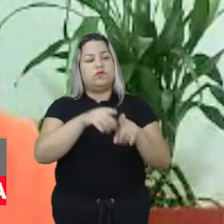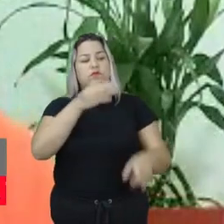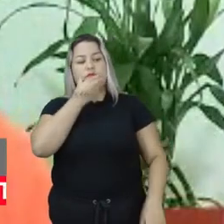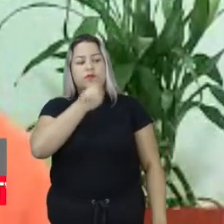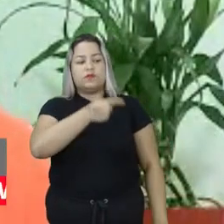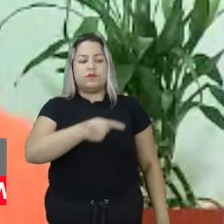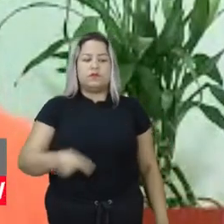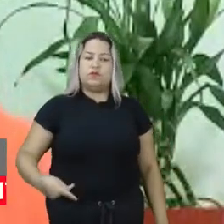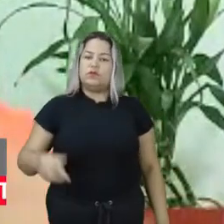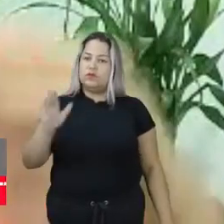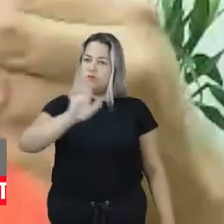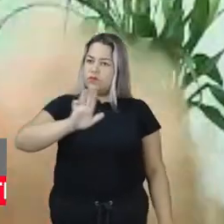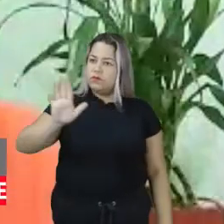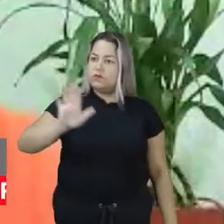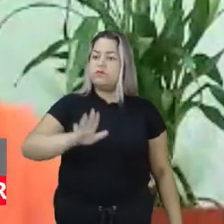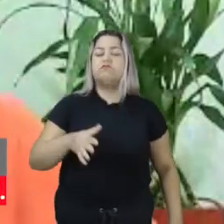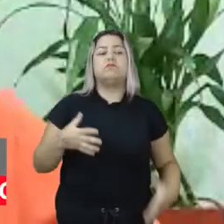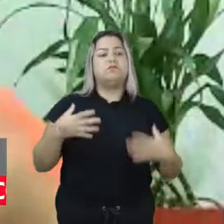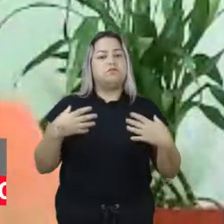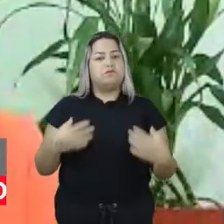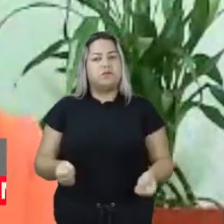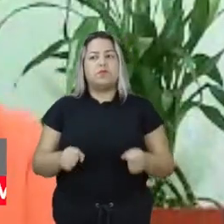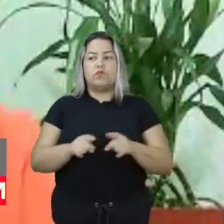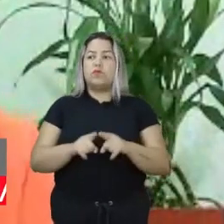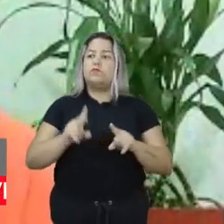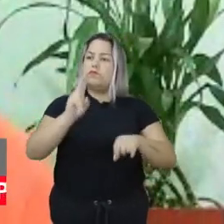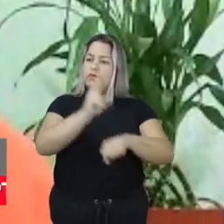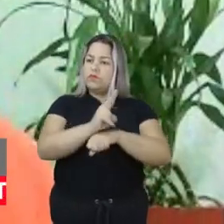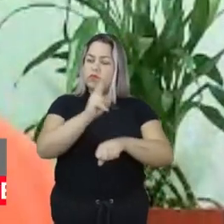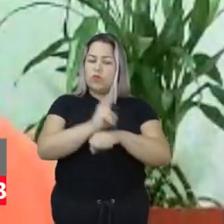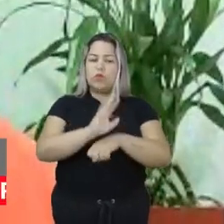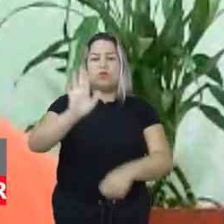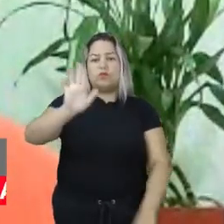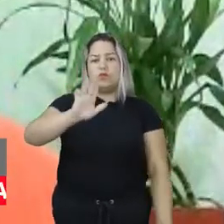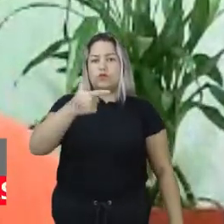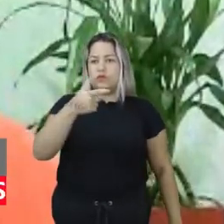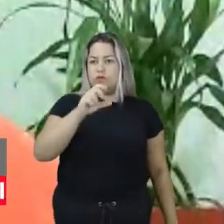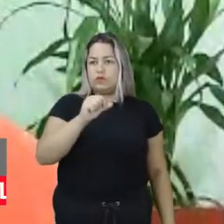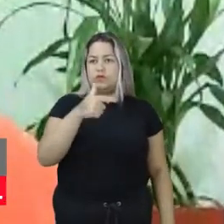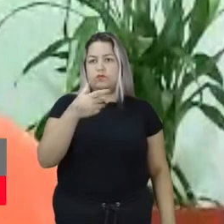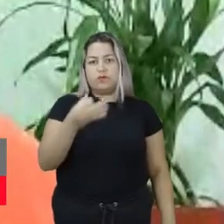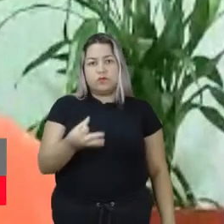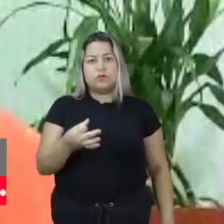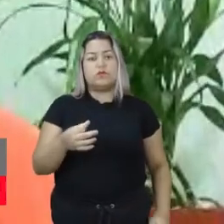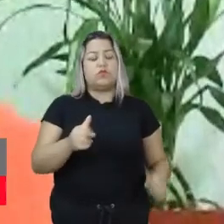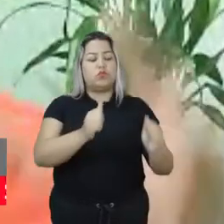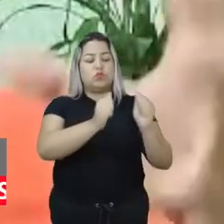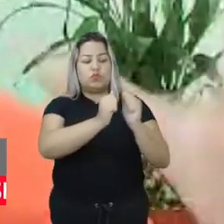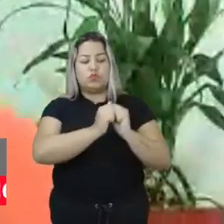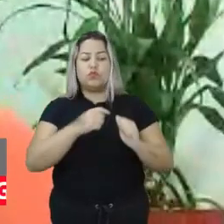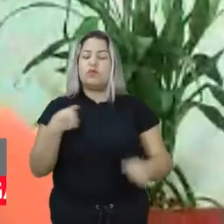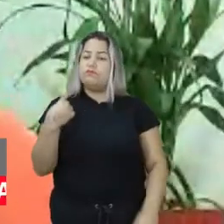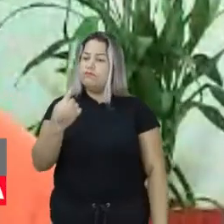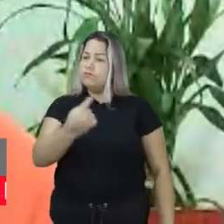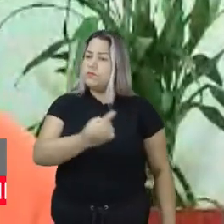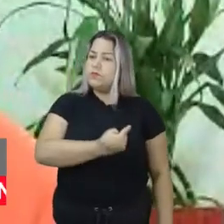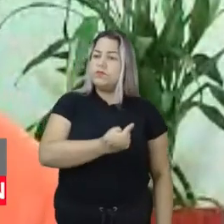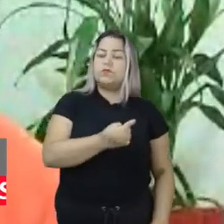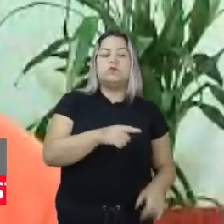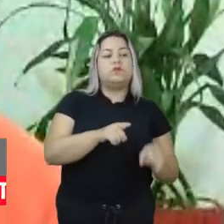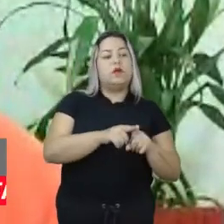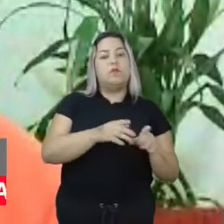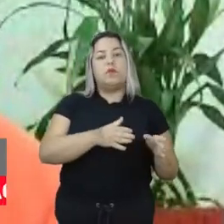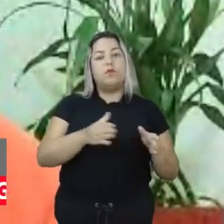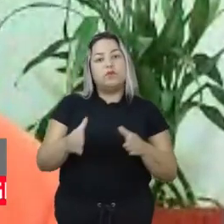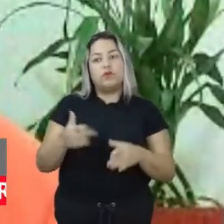presidente Lula, que realmente assumam a nossa bandeira, defendem o Lula e vão estar conosco em 2026, também estejam conosco, para a gente ter um corpo maior no